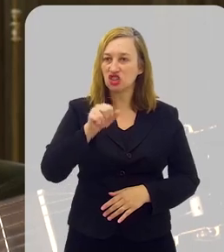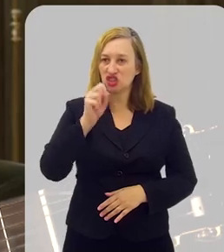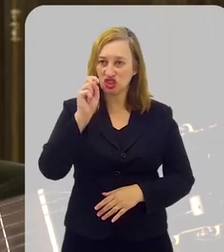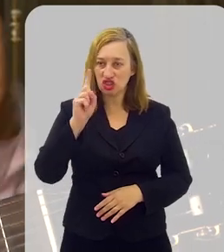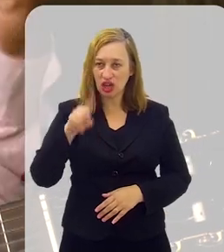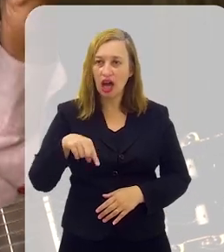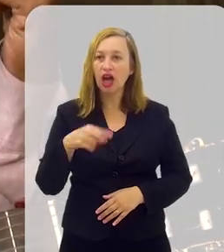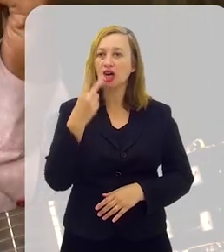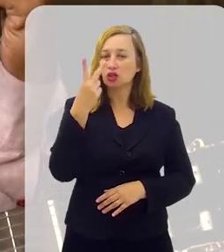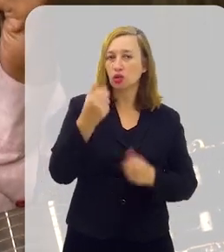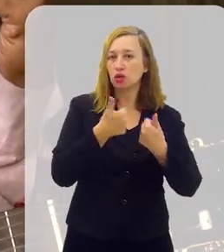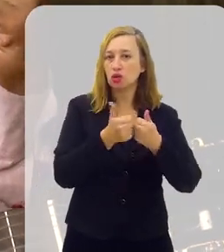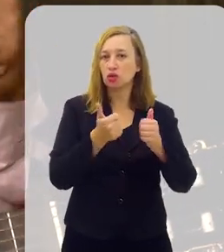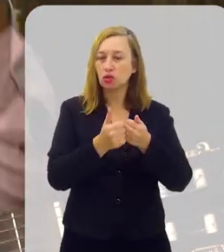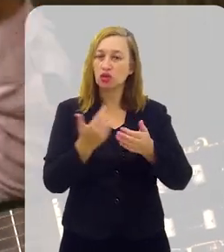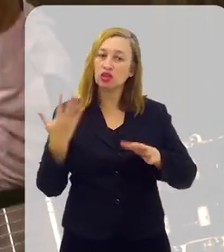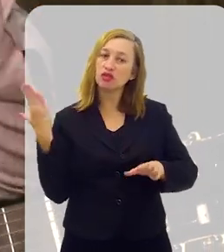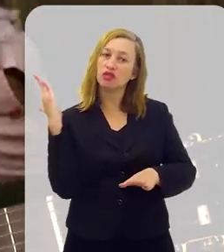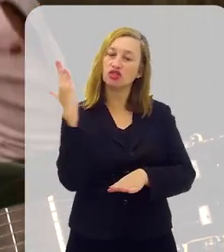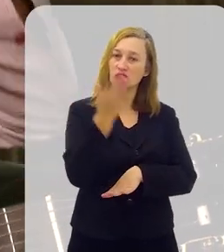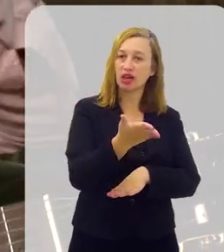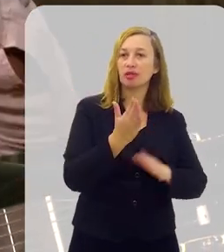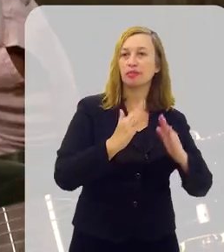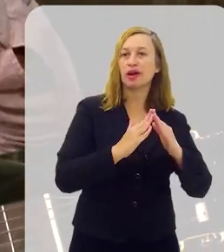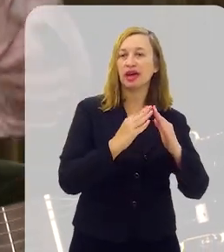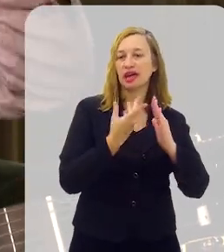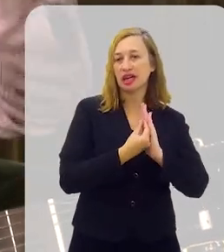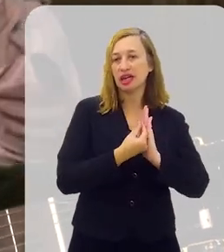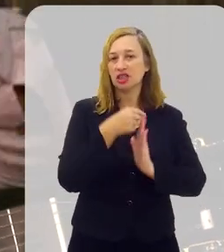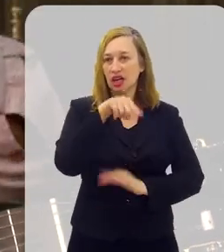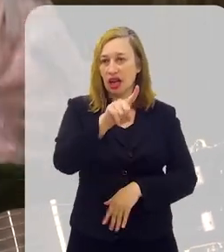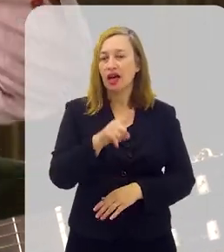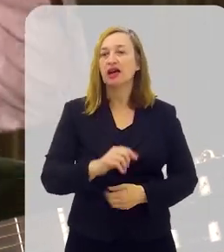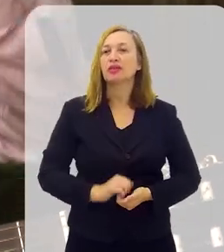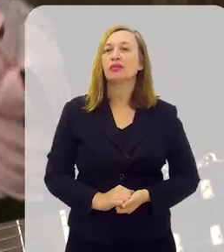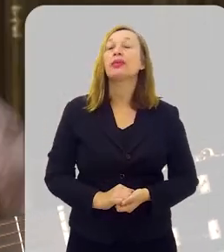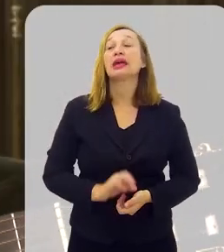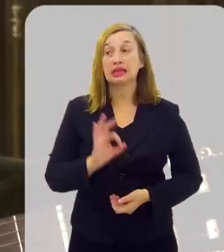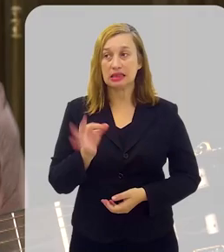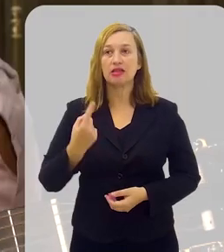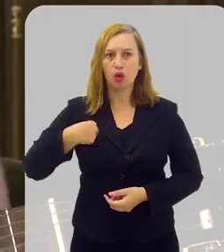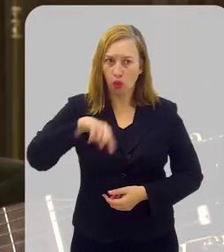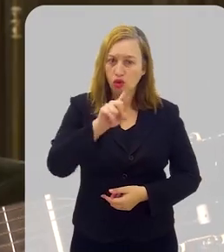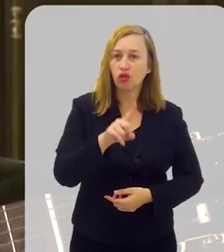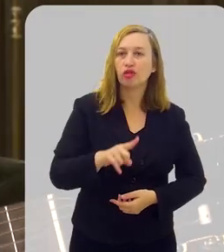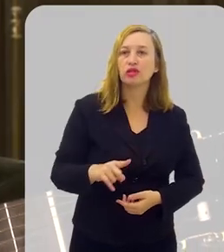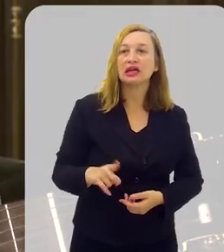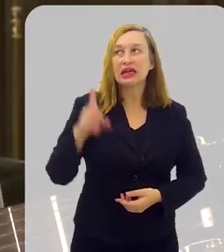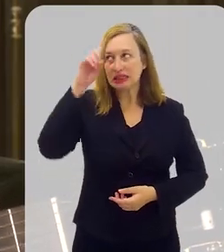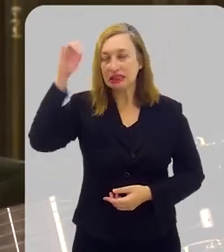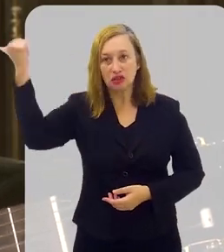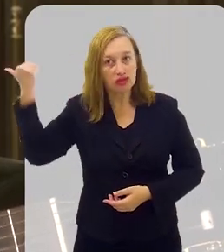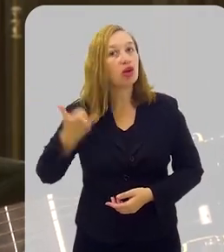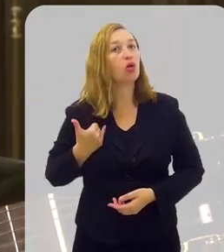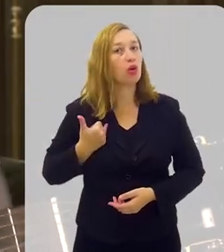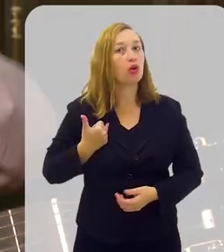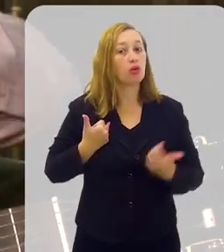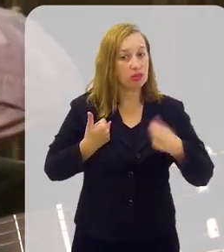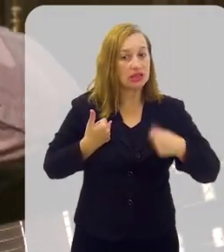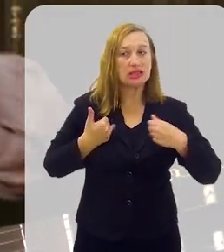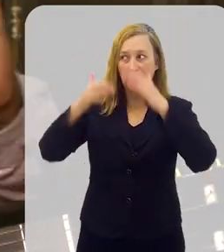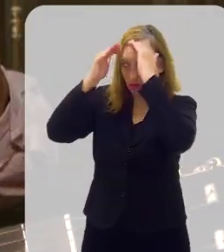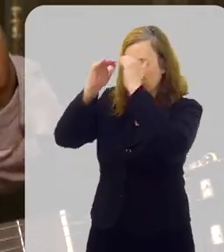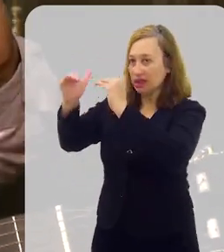vou. Eu morando em Irajá, peguei duas conduções num domingo, uhum, e fui lá para Clarimundo de Melo, na Piedade. Decidiu